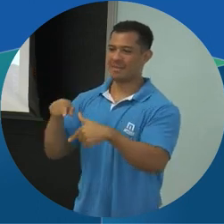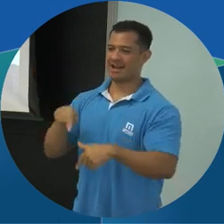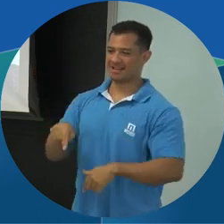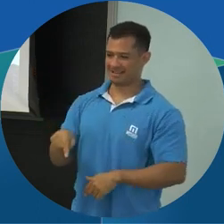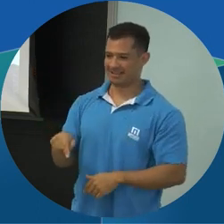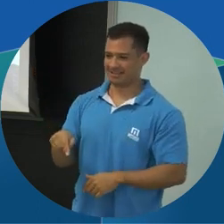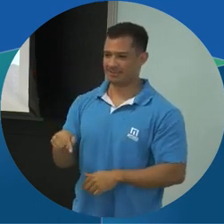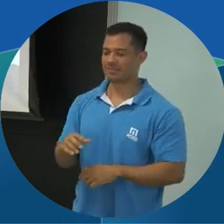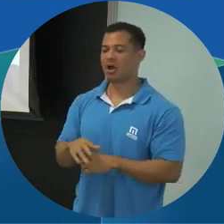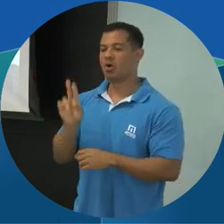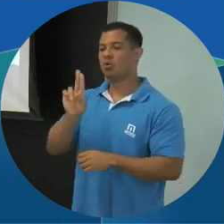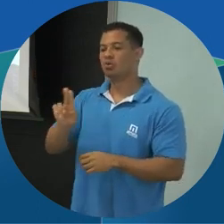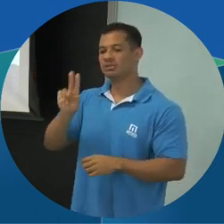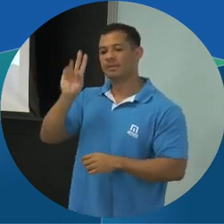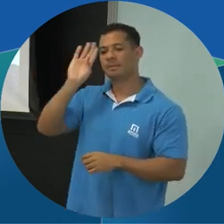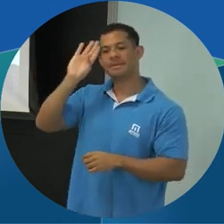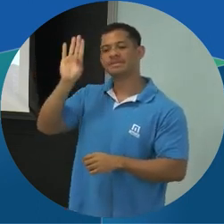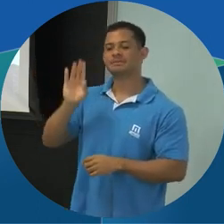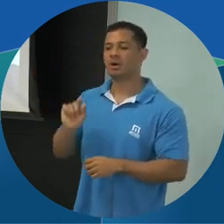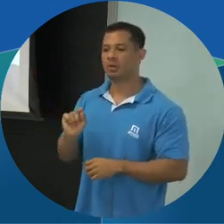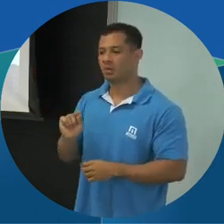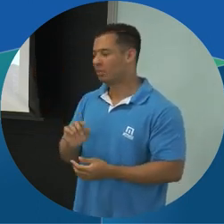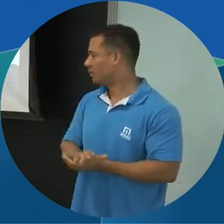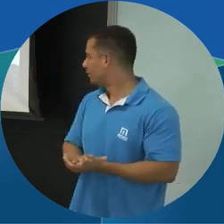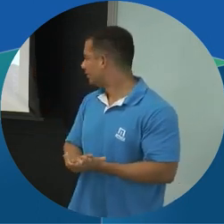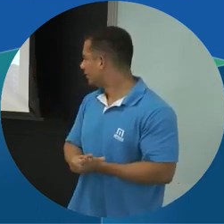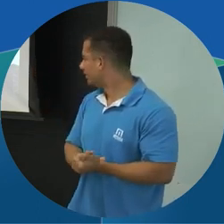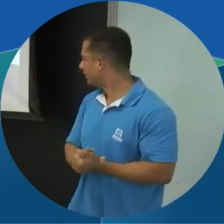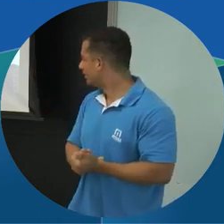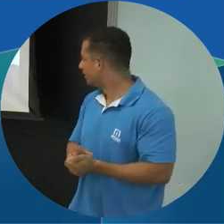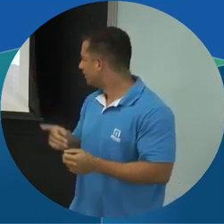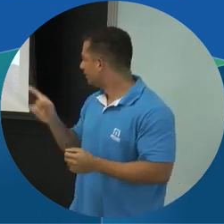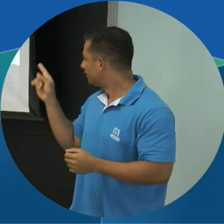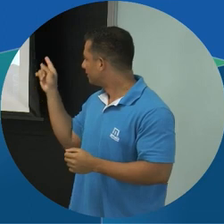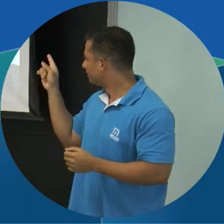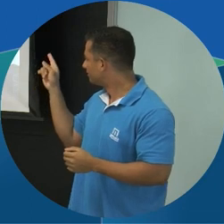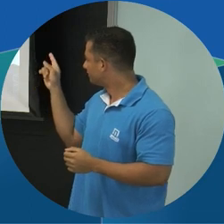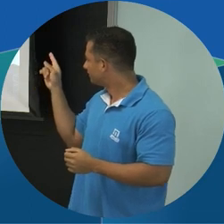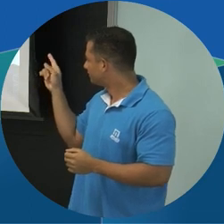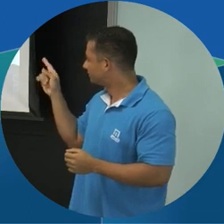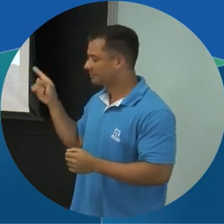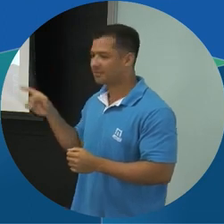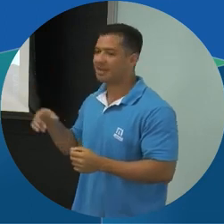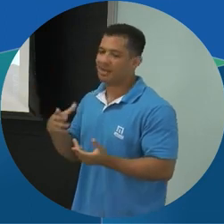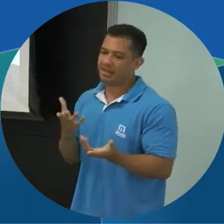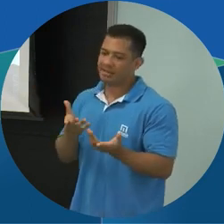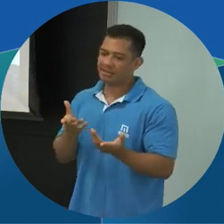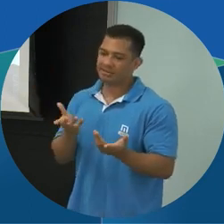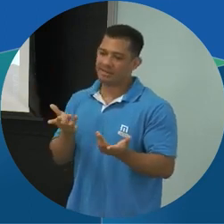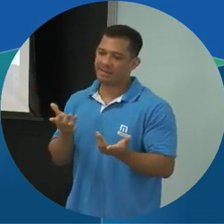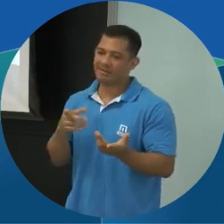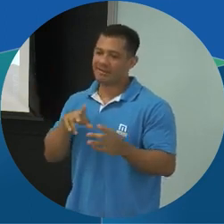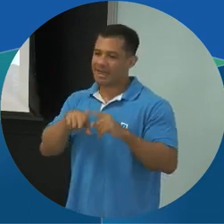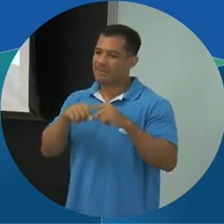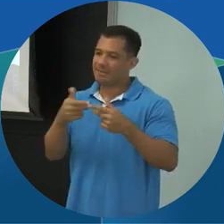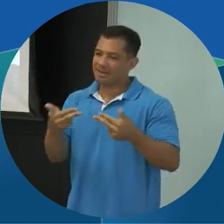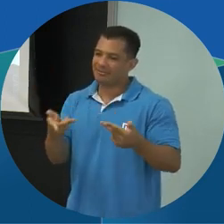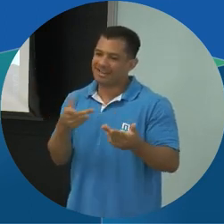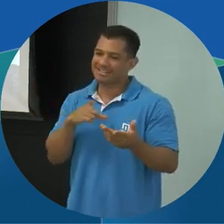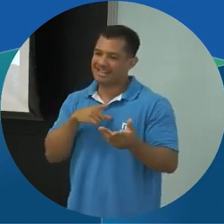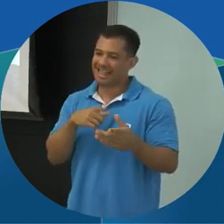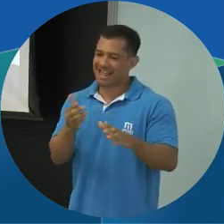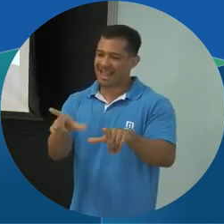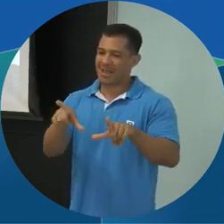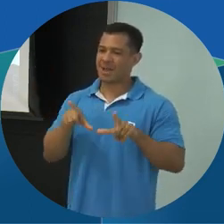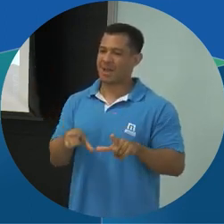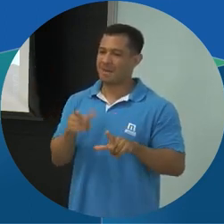muito, principalmente, né, os manuais dos equipamentos, os procedimentos técnicos